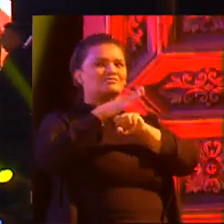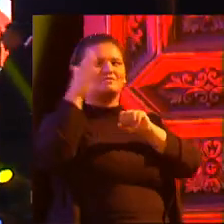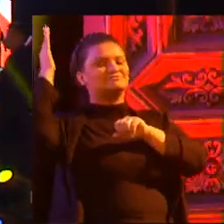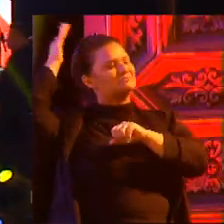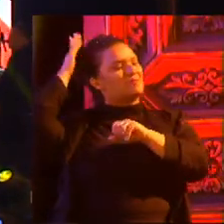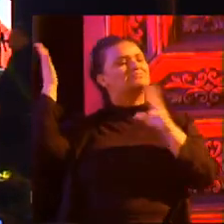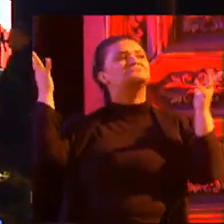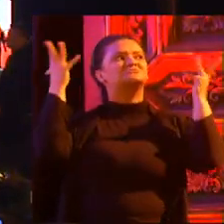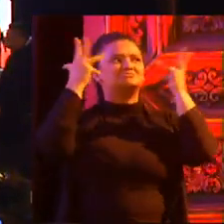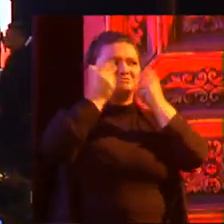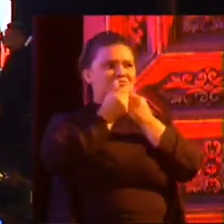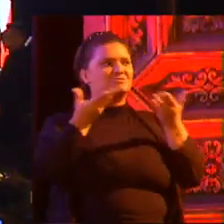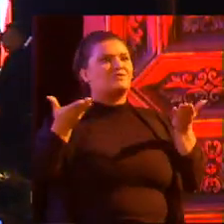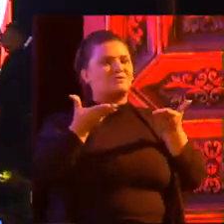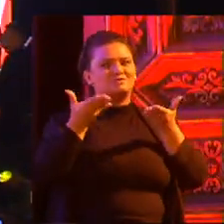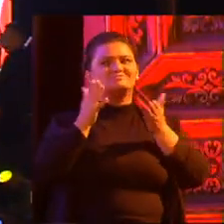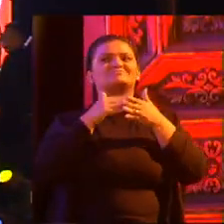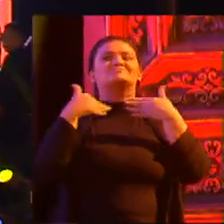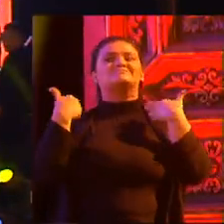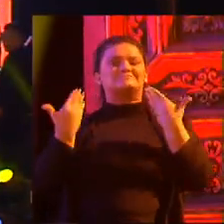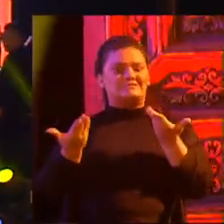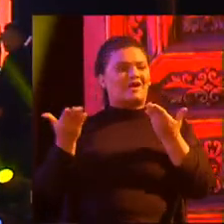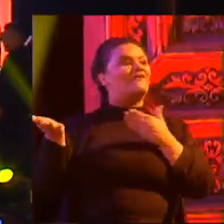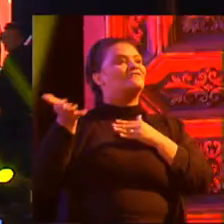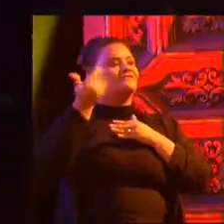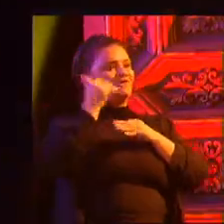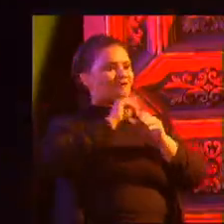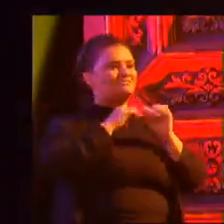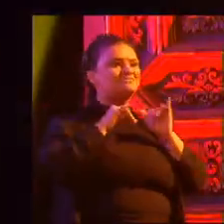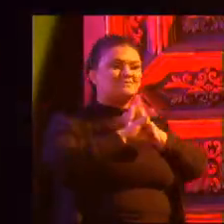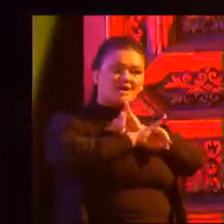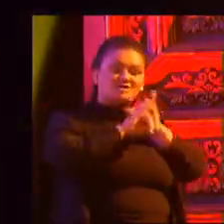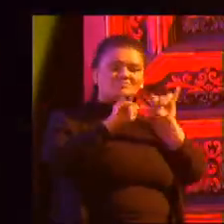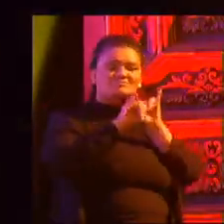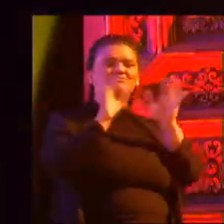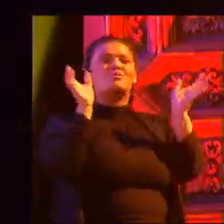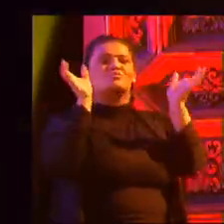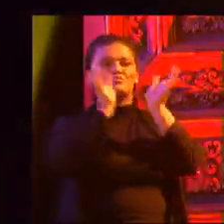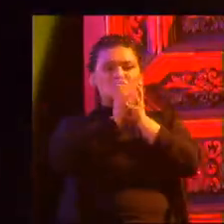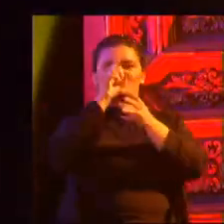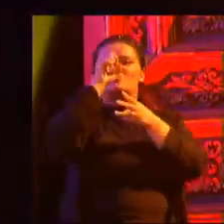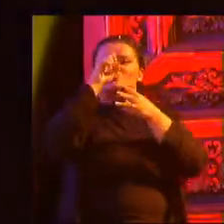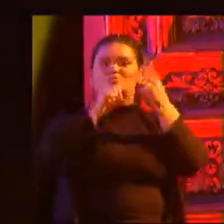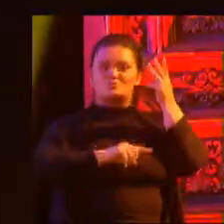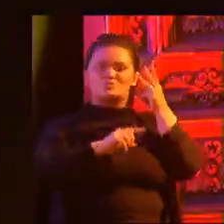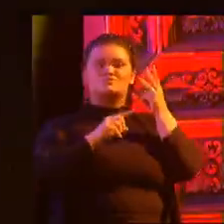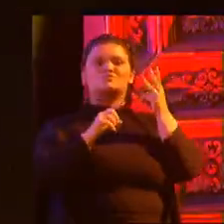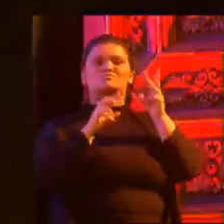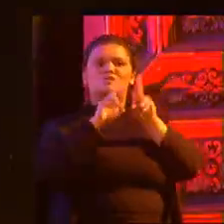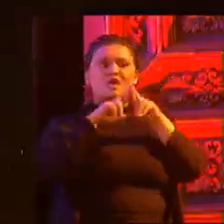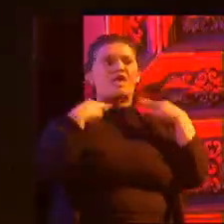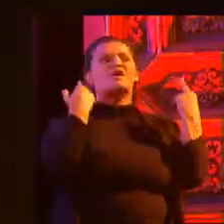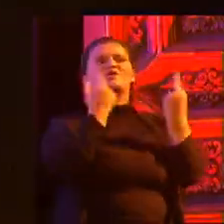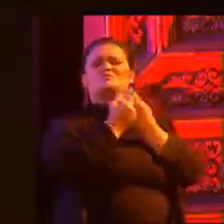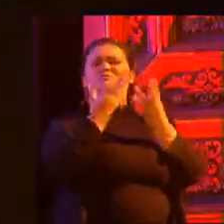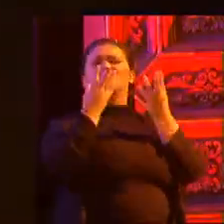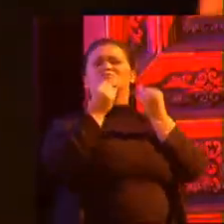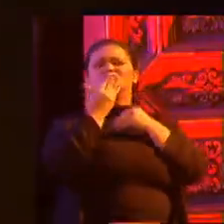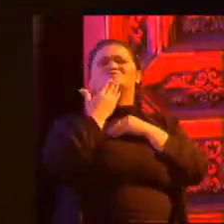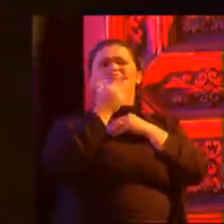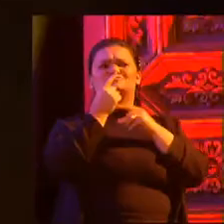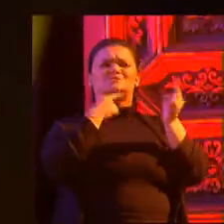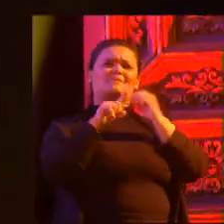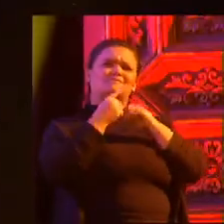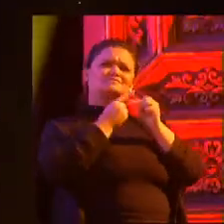hein? Então, Felipe, vamos anunciar uma categoria que uniu muitos estilos musicais